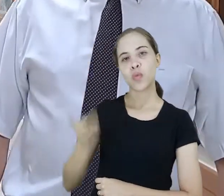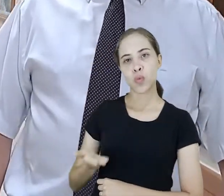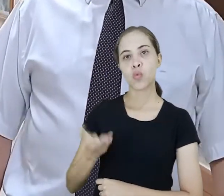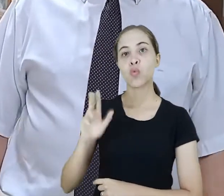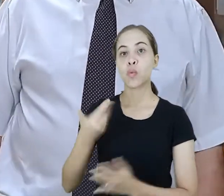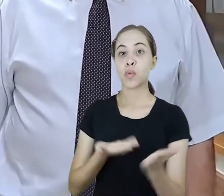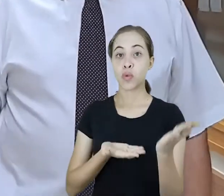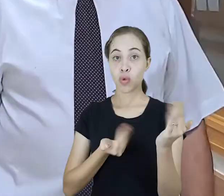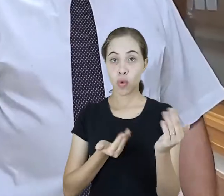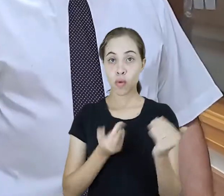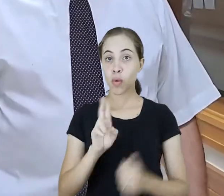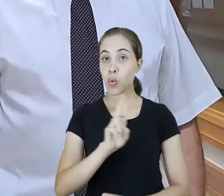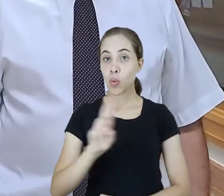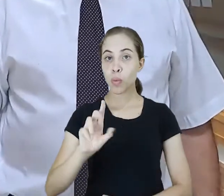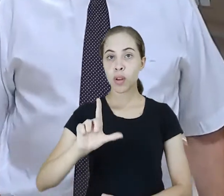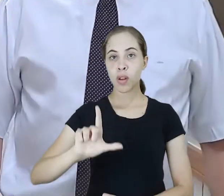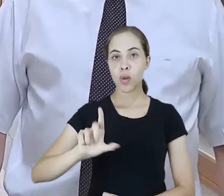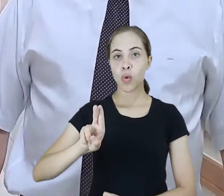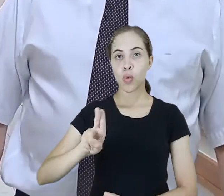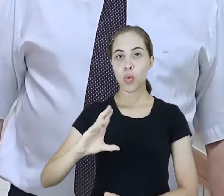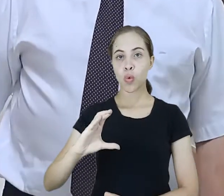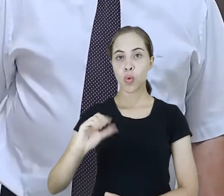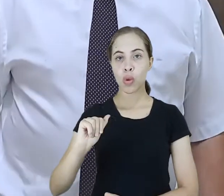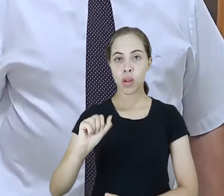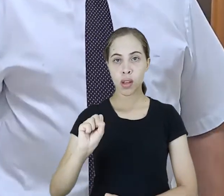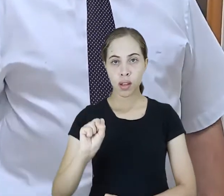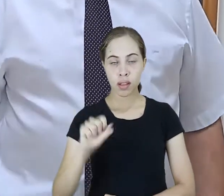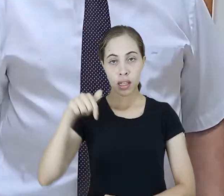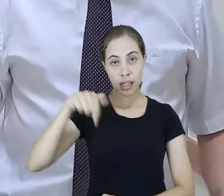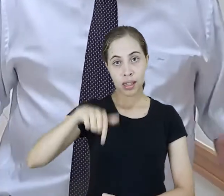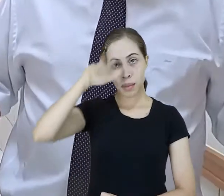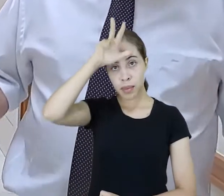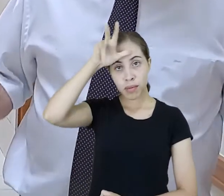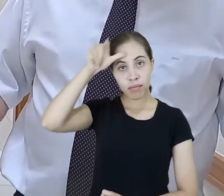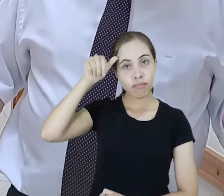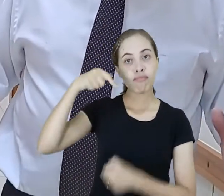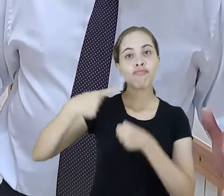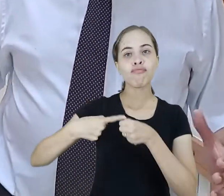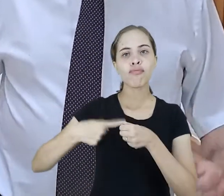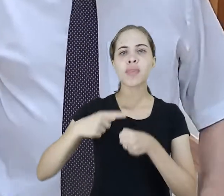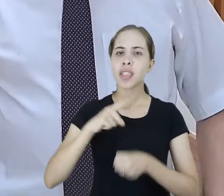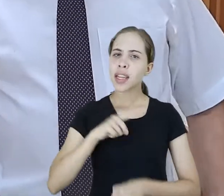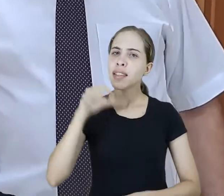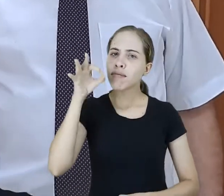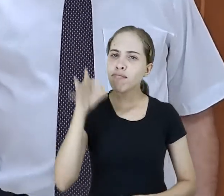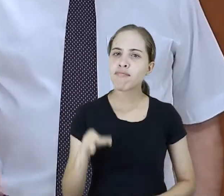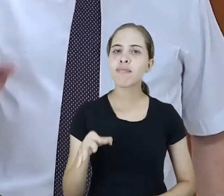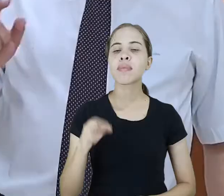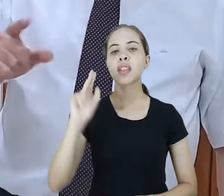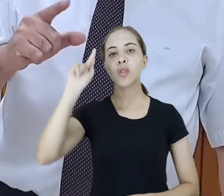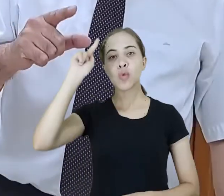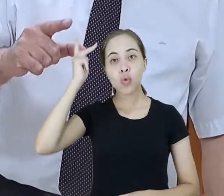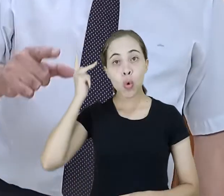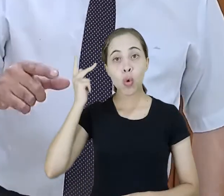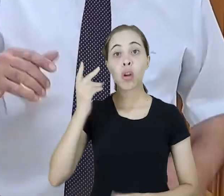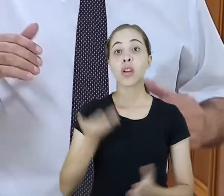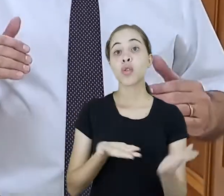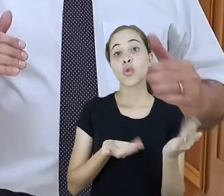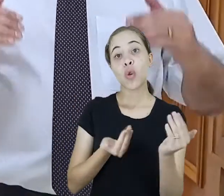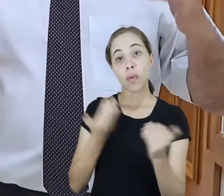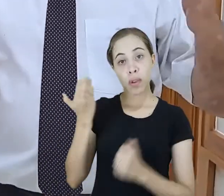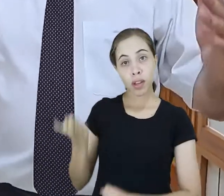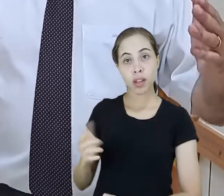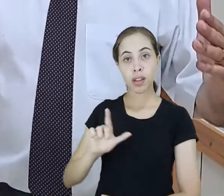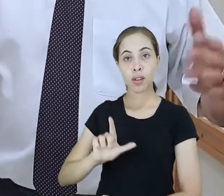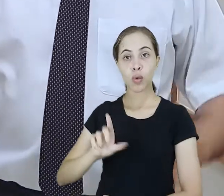seminário, Lucas, que é da cidade de Itacoatiara, aqui no Amazonas. Temos certeza que a história do jovem Lucas